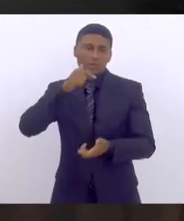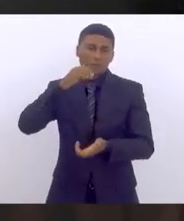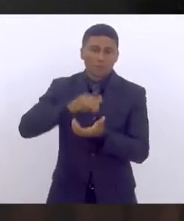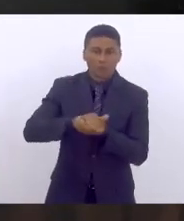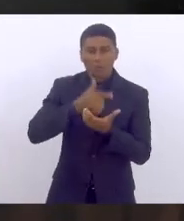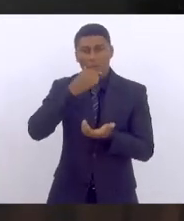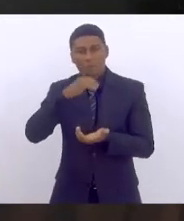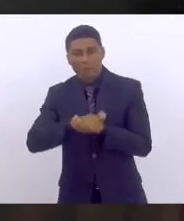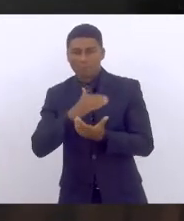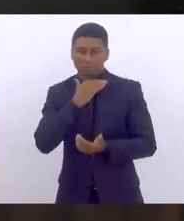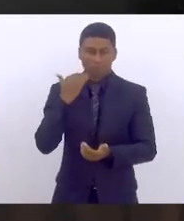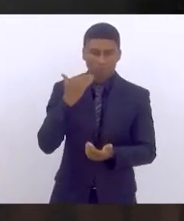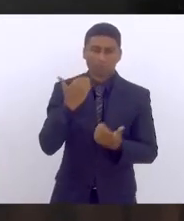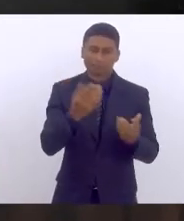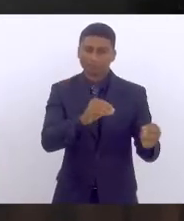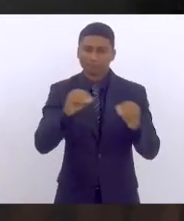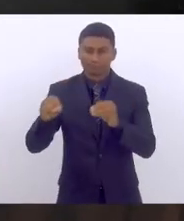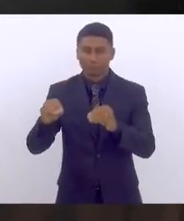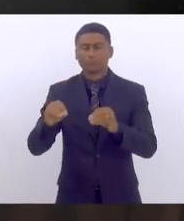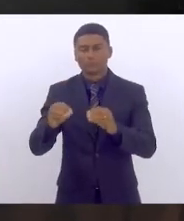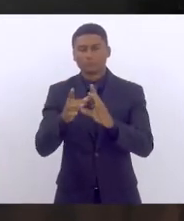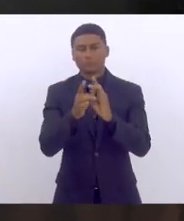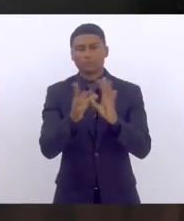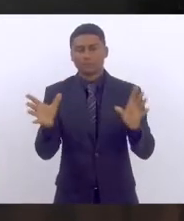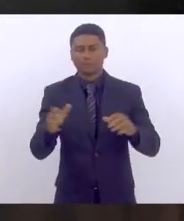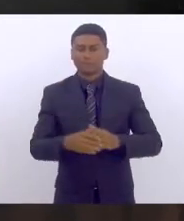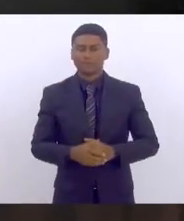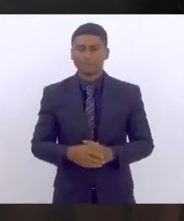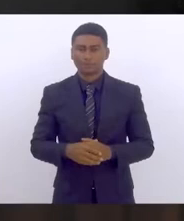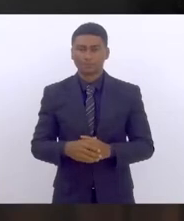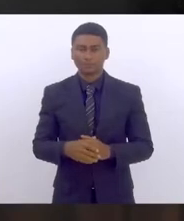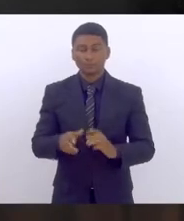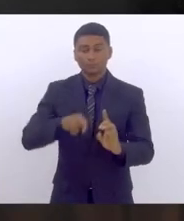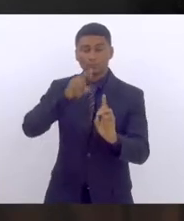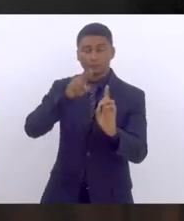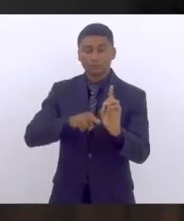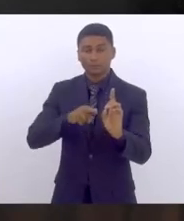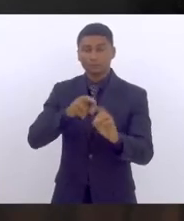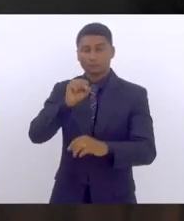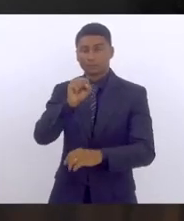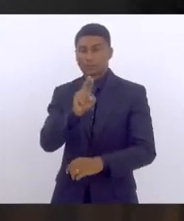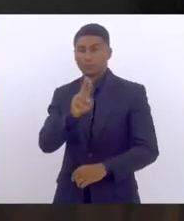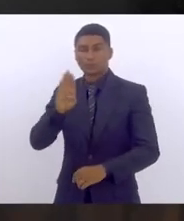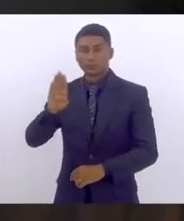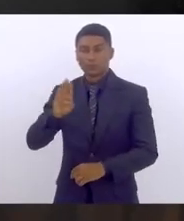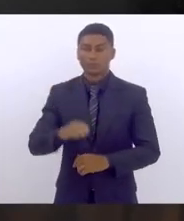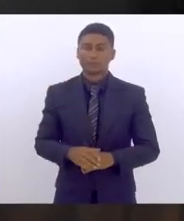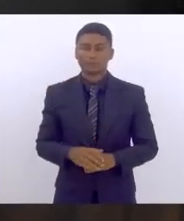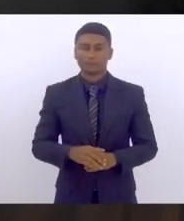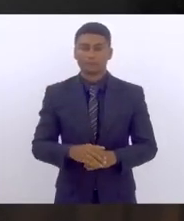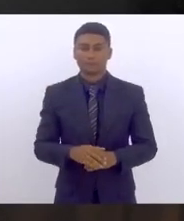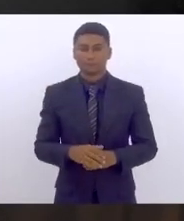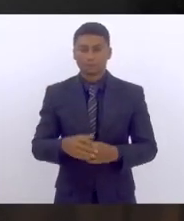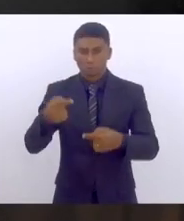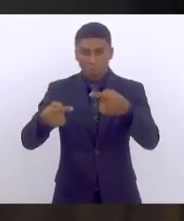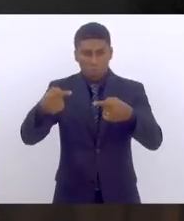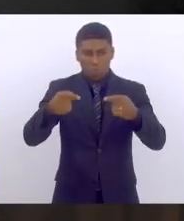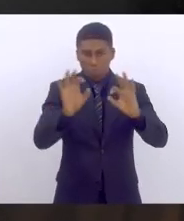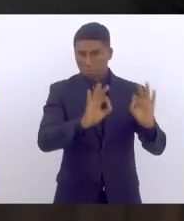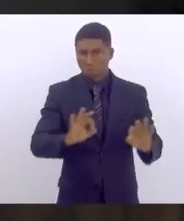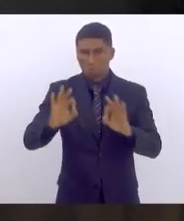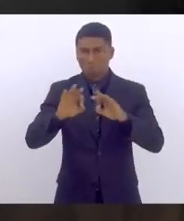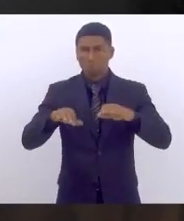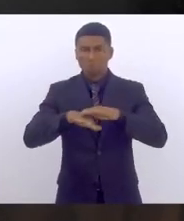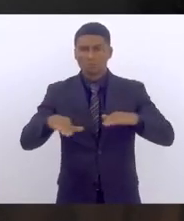indicação legislativa favorável com emendas. Relator o deputado subtenente Bernardo. Em discussão, não havendo quem queira discutir,